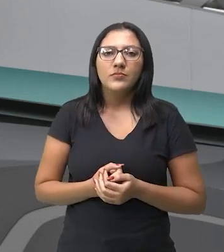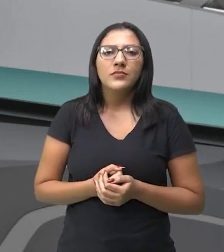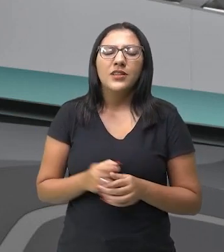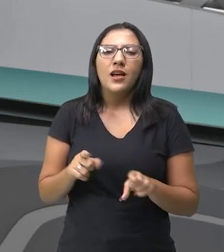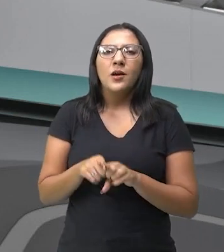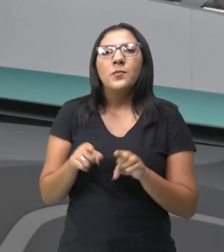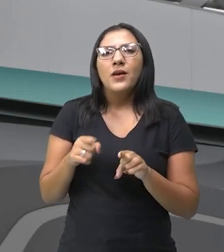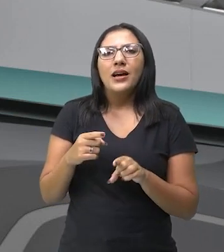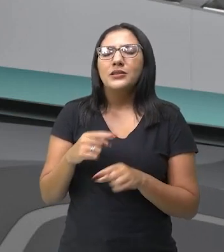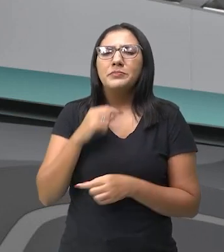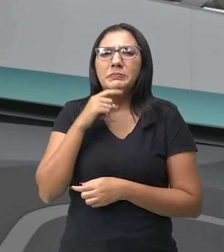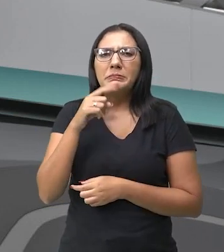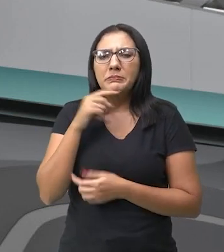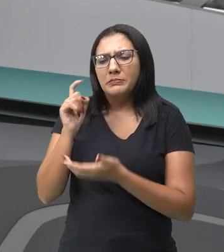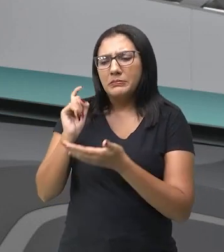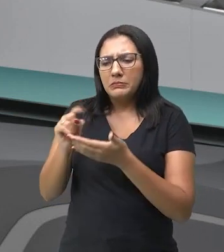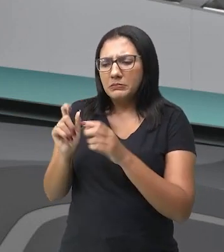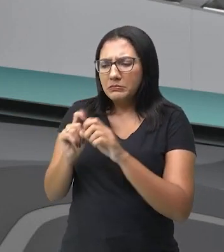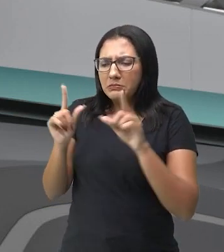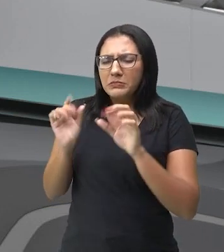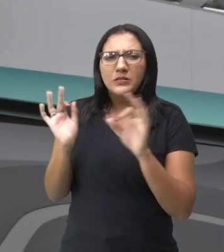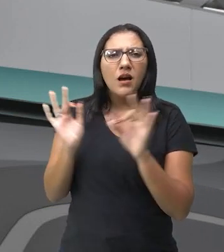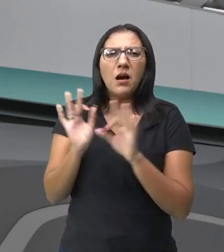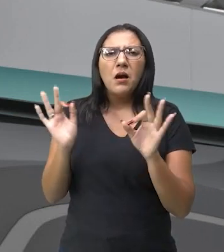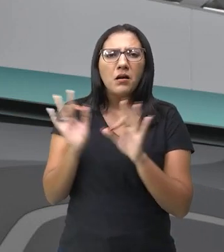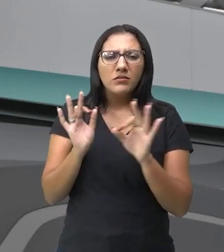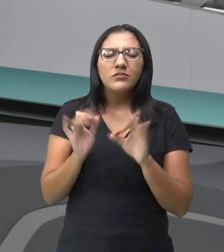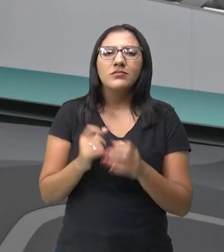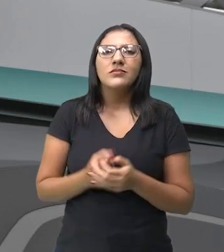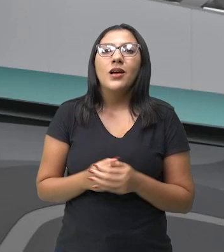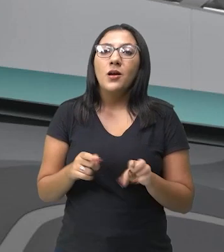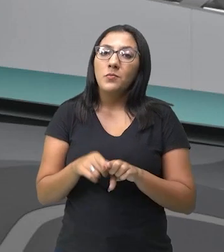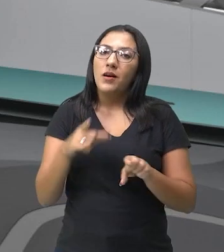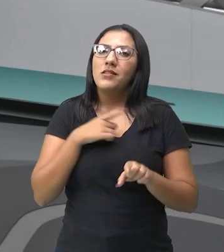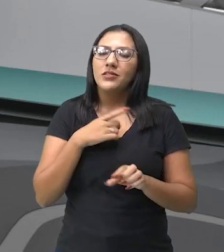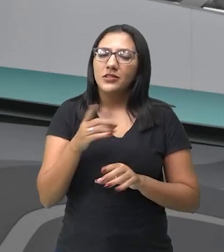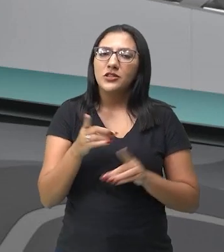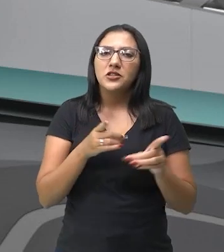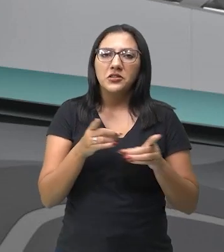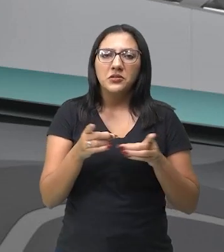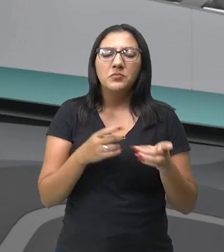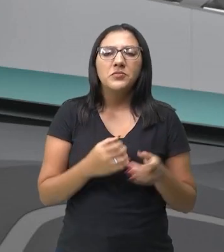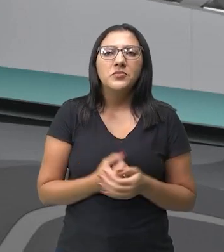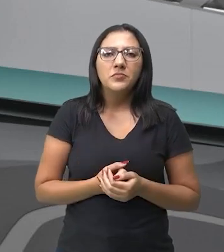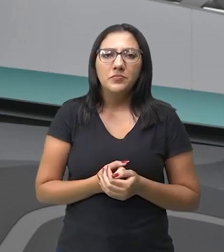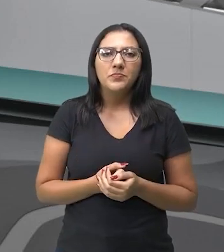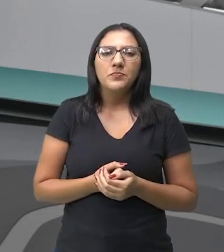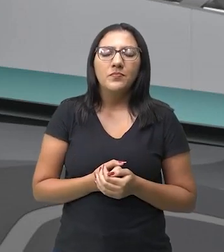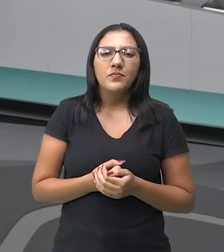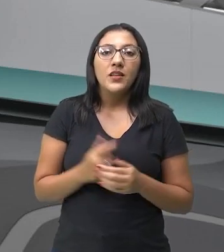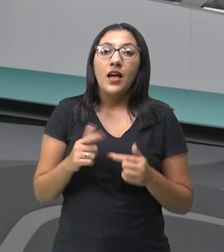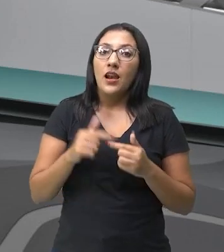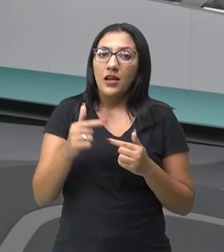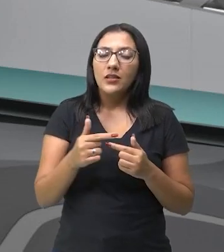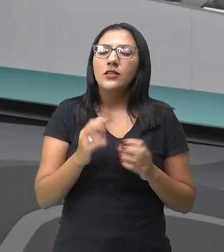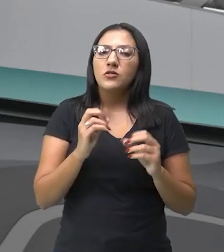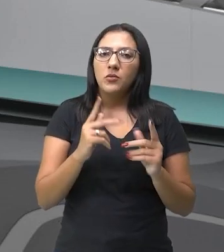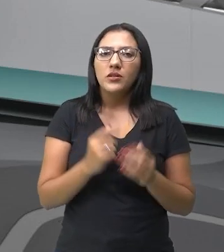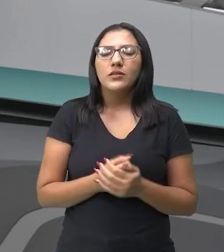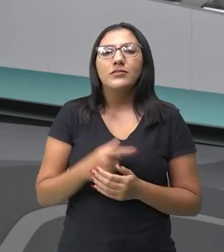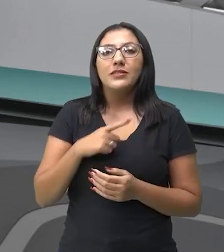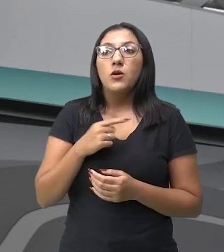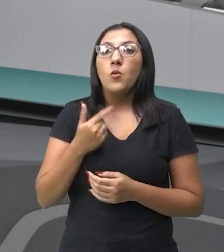mais simples, vamos chamar assim, existem outros infográficos que permitem, para